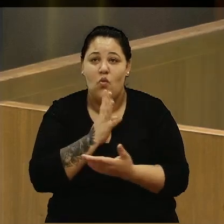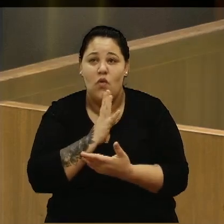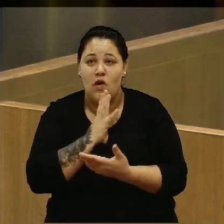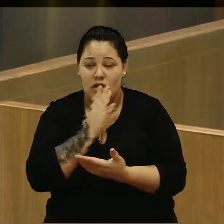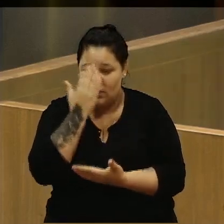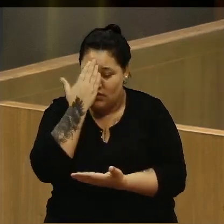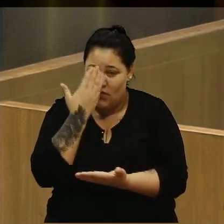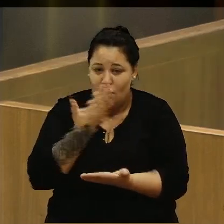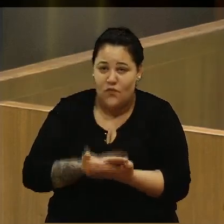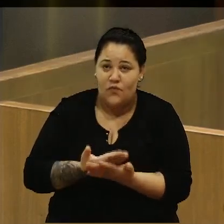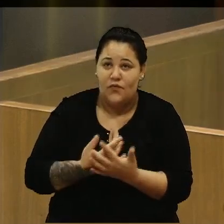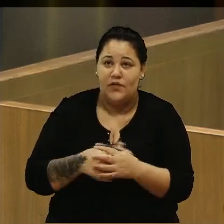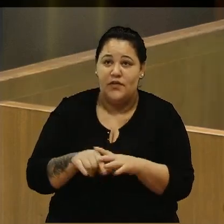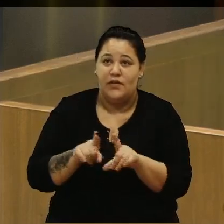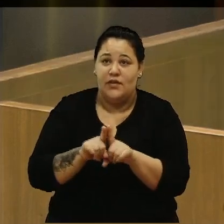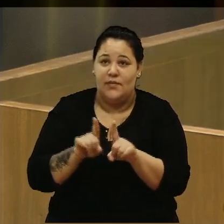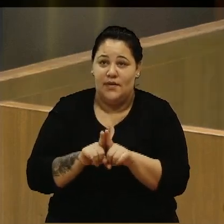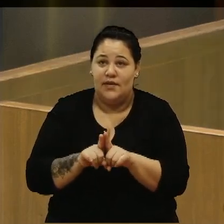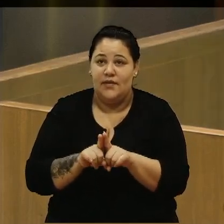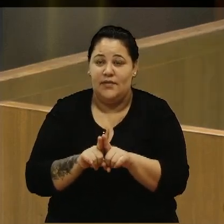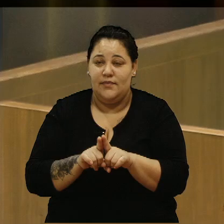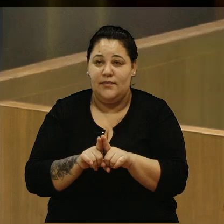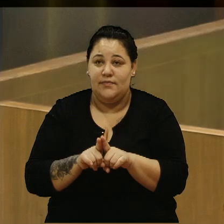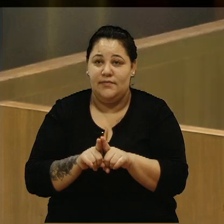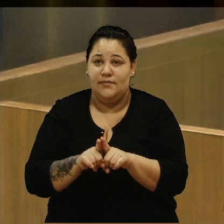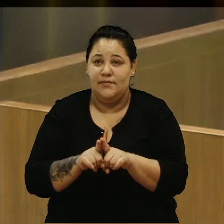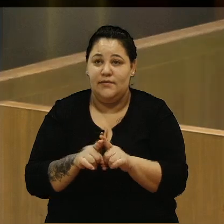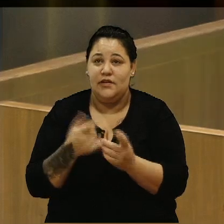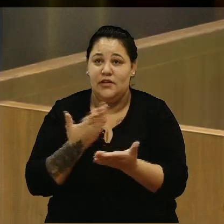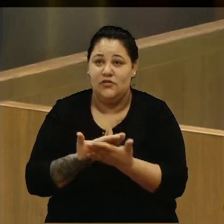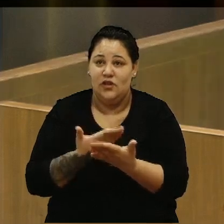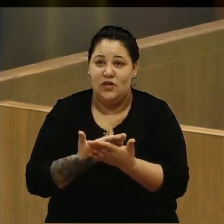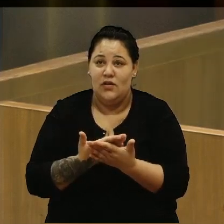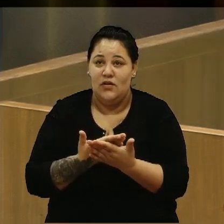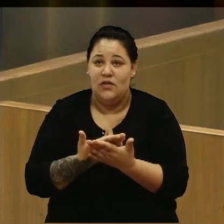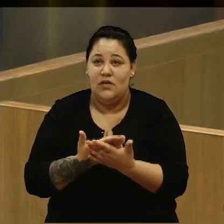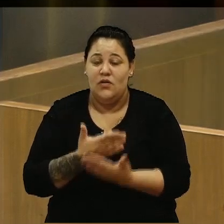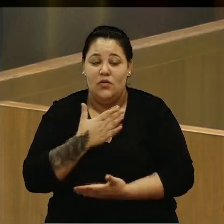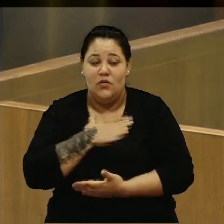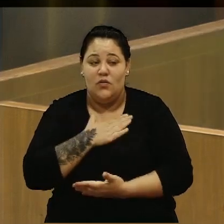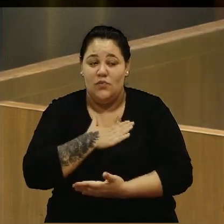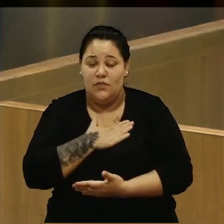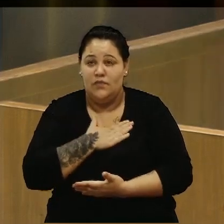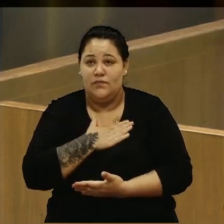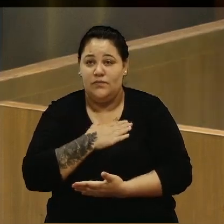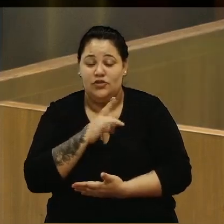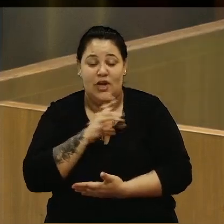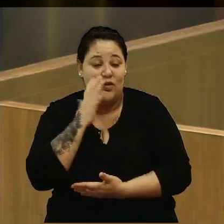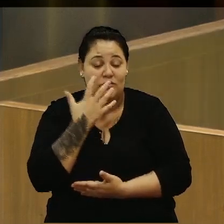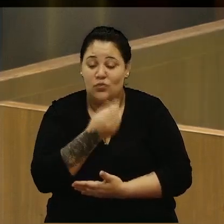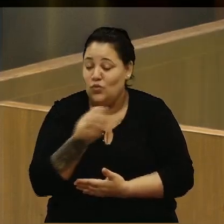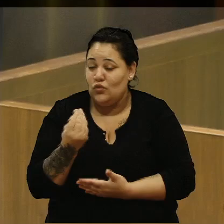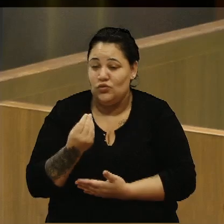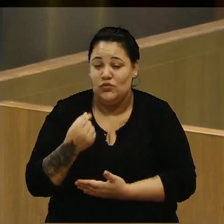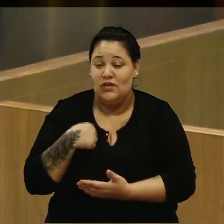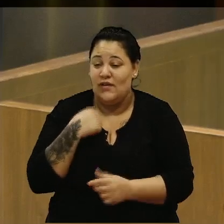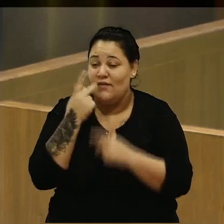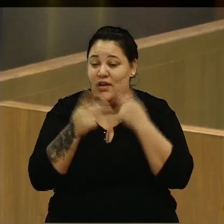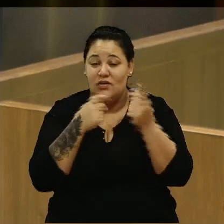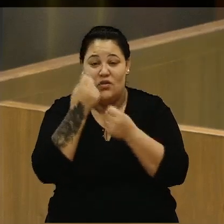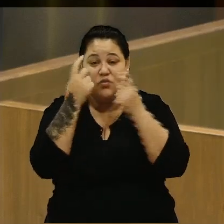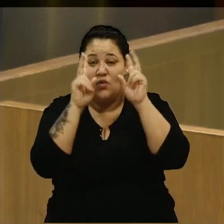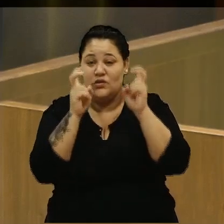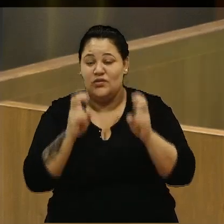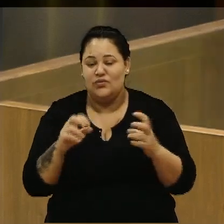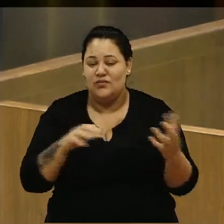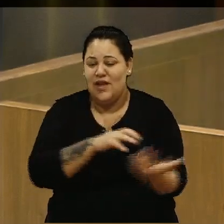confia, pergunta como que é uma sala de aula. Comigo já aconteceu N vezes, de eu estar falando algum assunto lá da